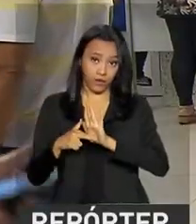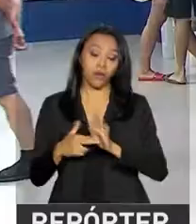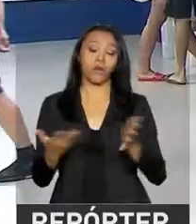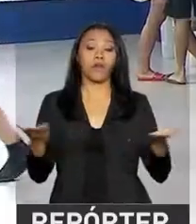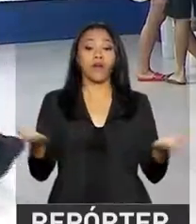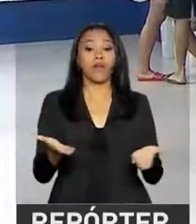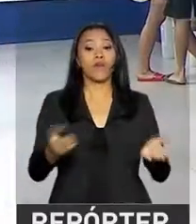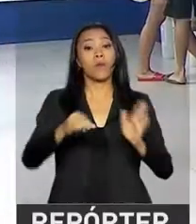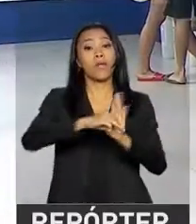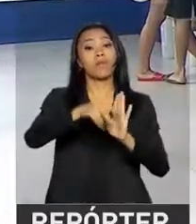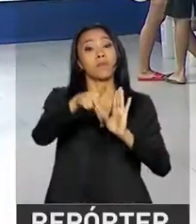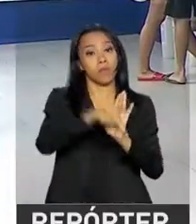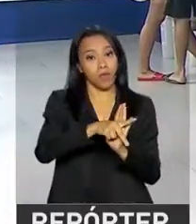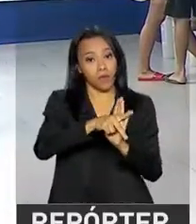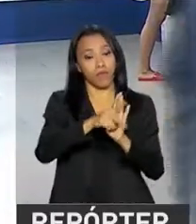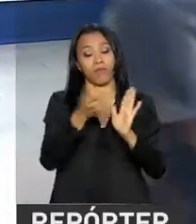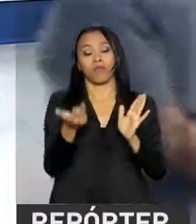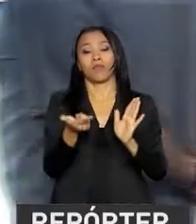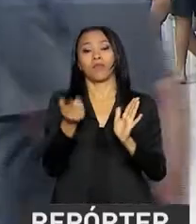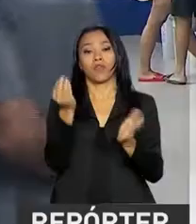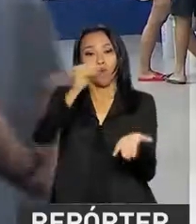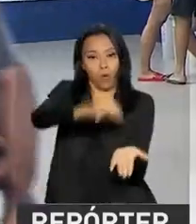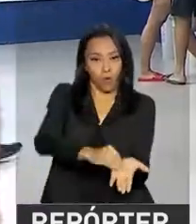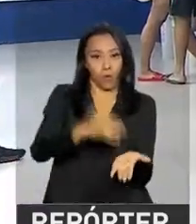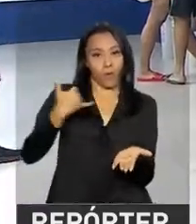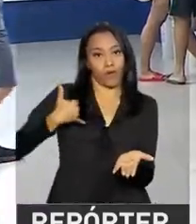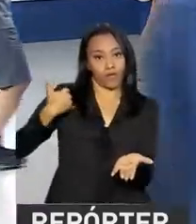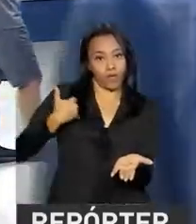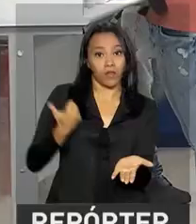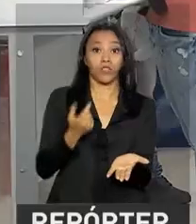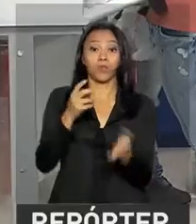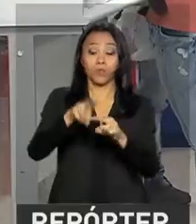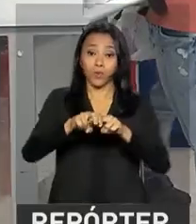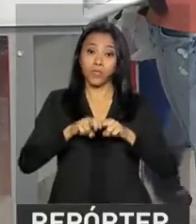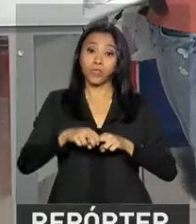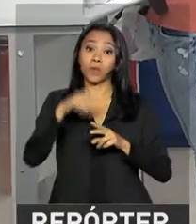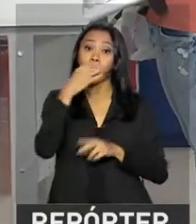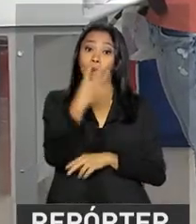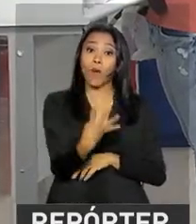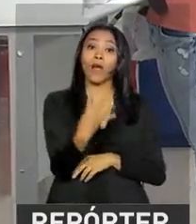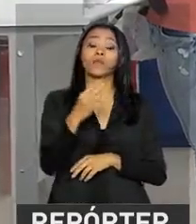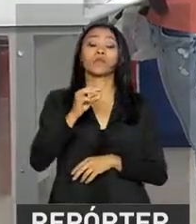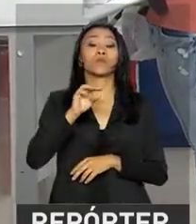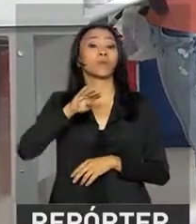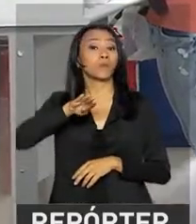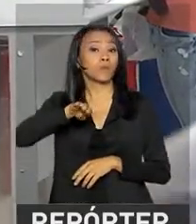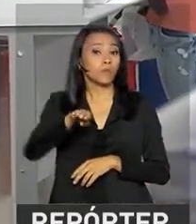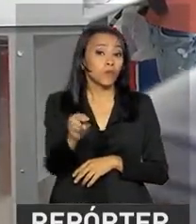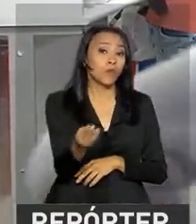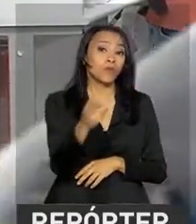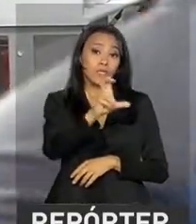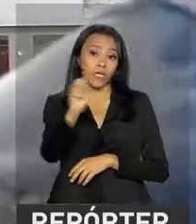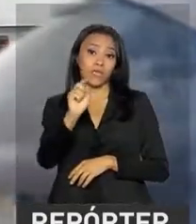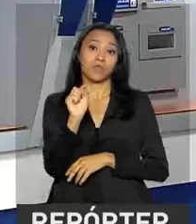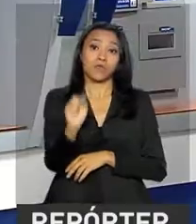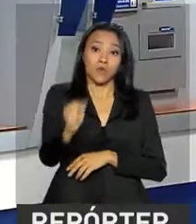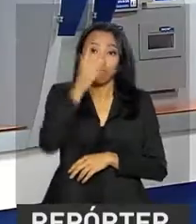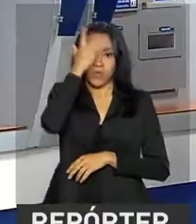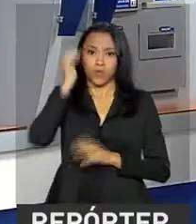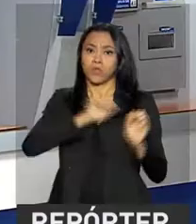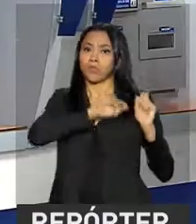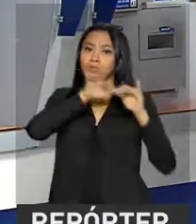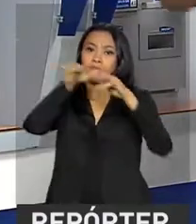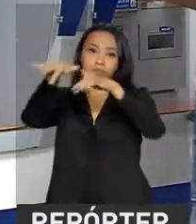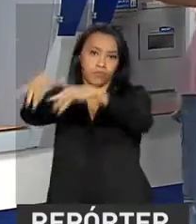com isso o ministério do planejamento espera 4 milhões e 500 mil trabalhadores a mais dos 12 milhões